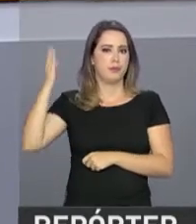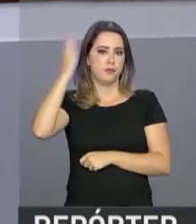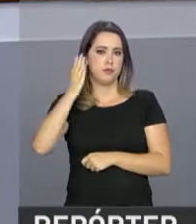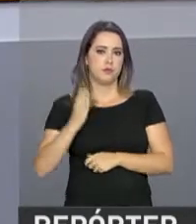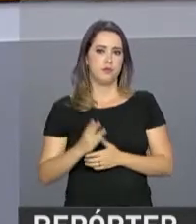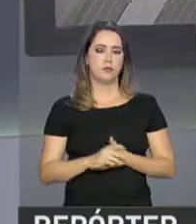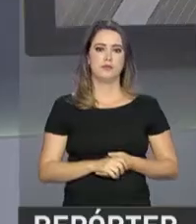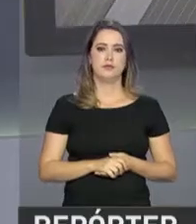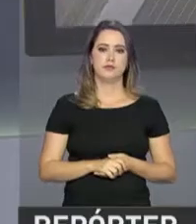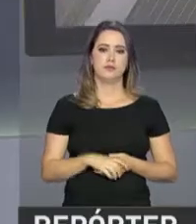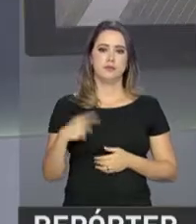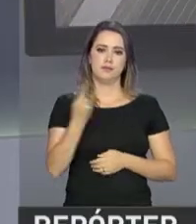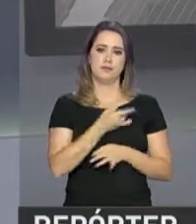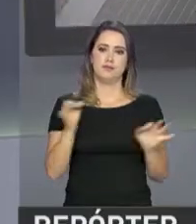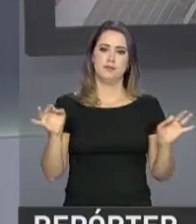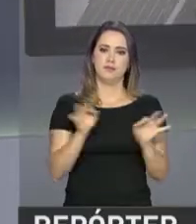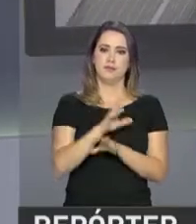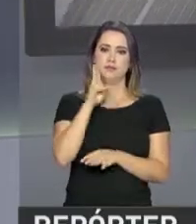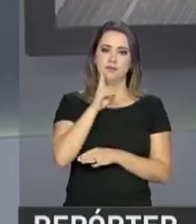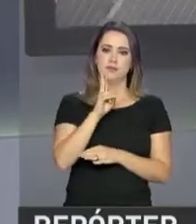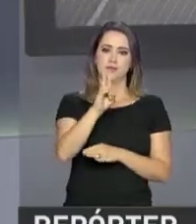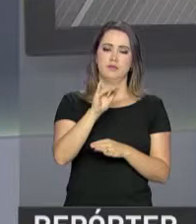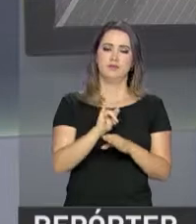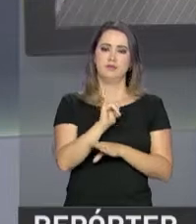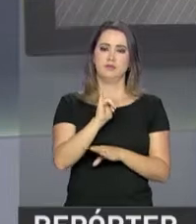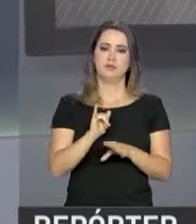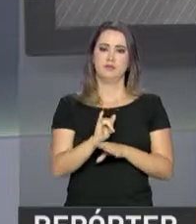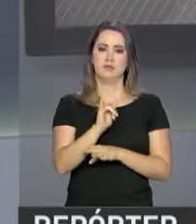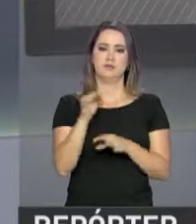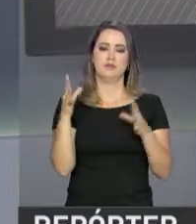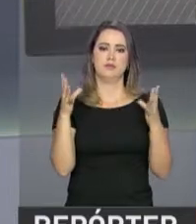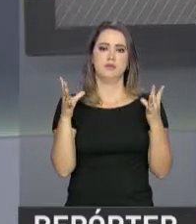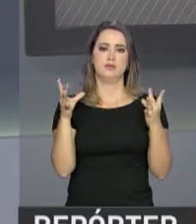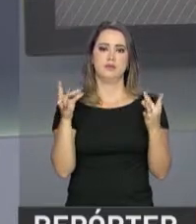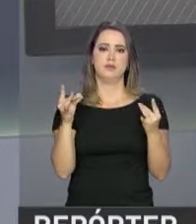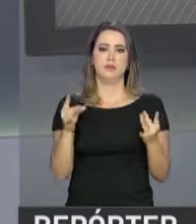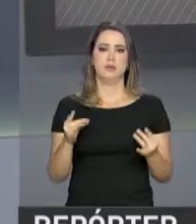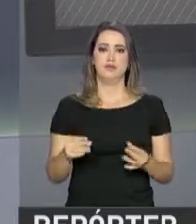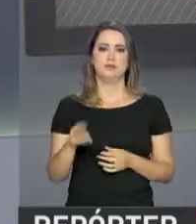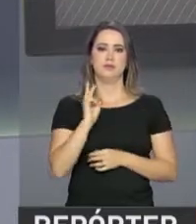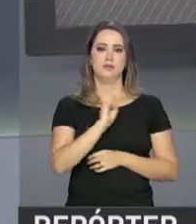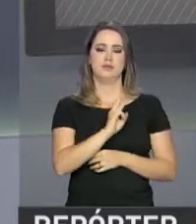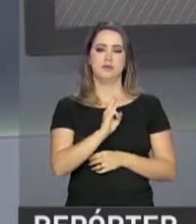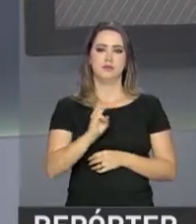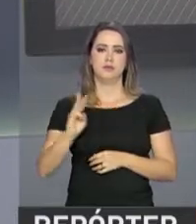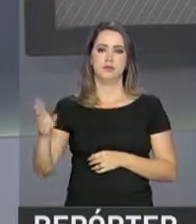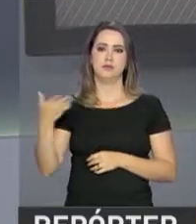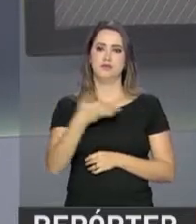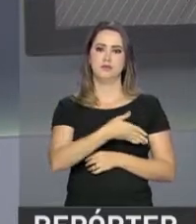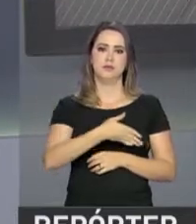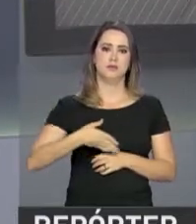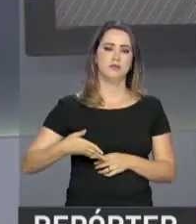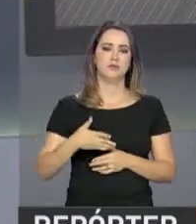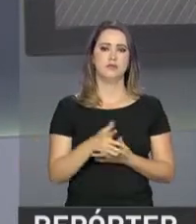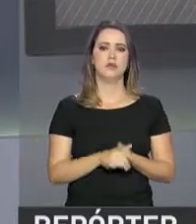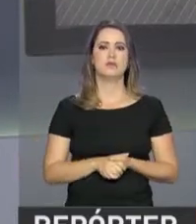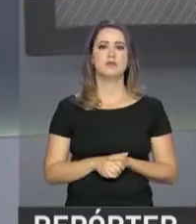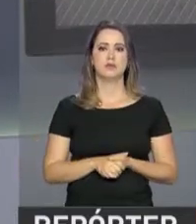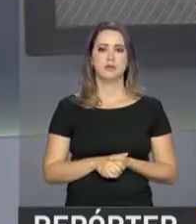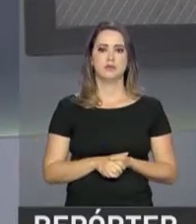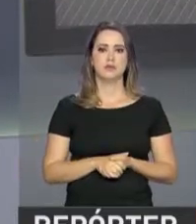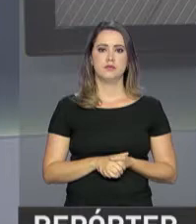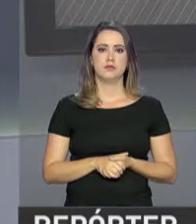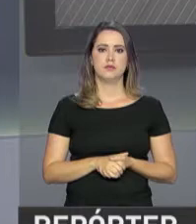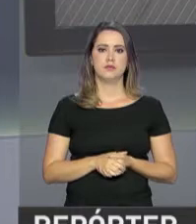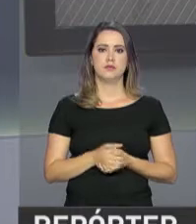Brasil. E a gente fica por aqui. Você pode rever as reportagens no YouTube. Toda a nossa programação também está na página da NBR